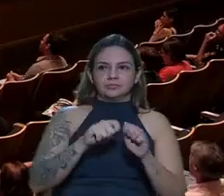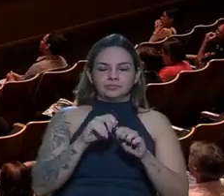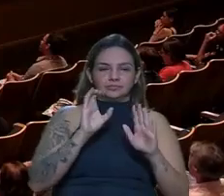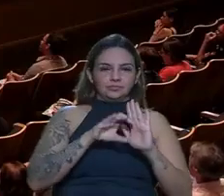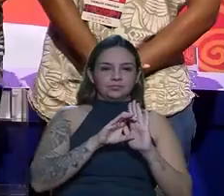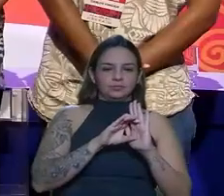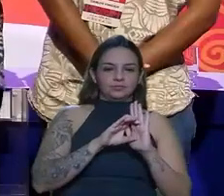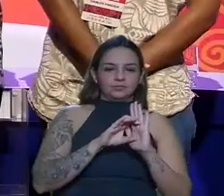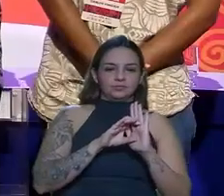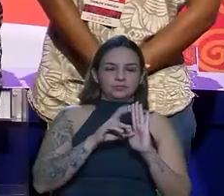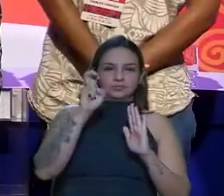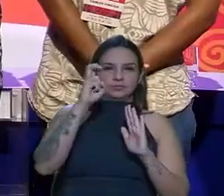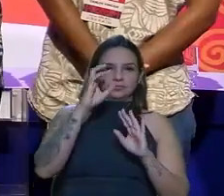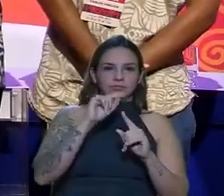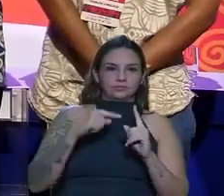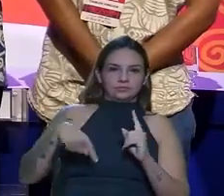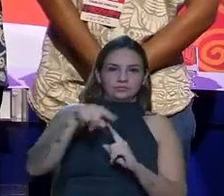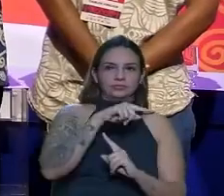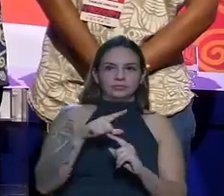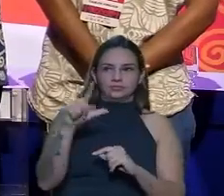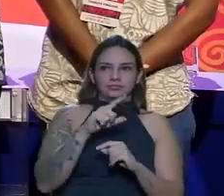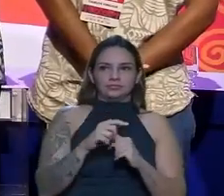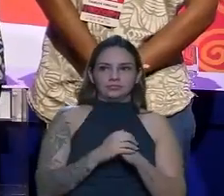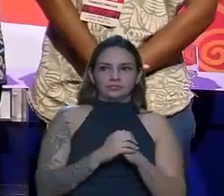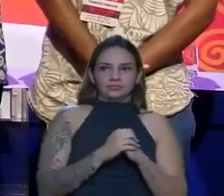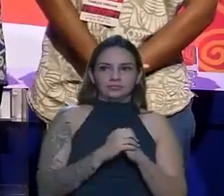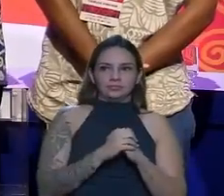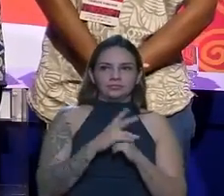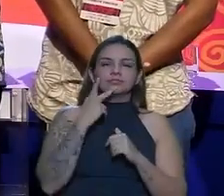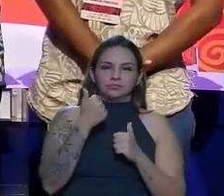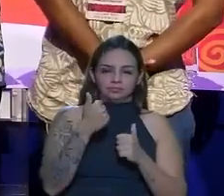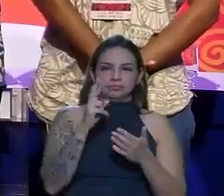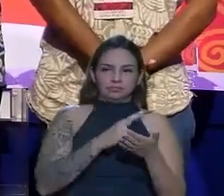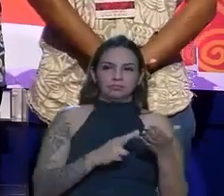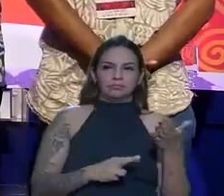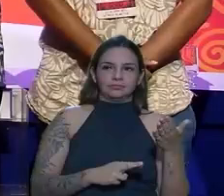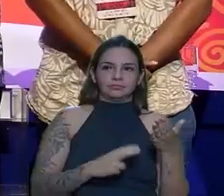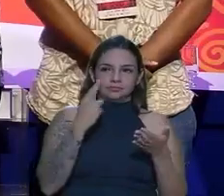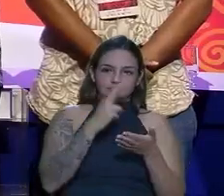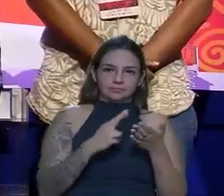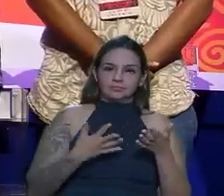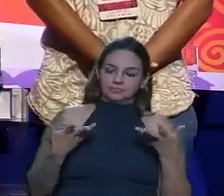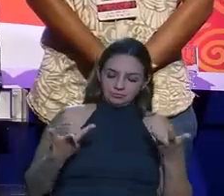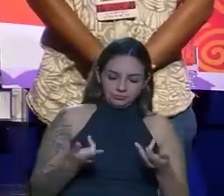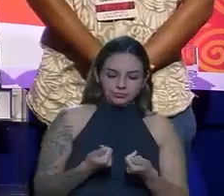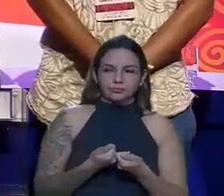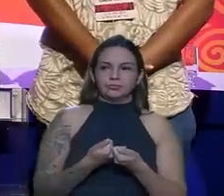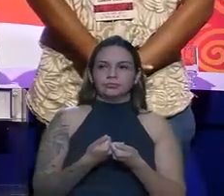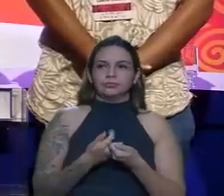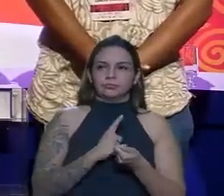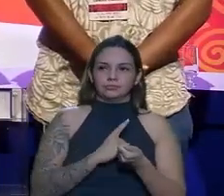concurso de redação e 5 festivais literários em torno dela. Funciona a redação? Eu falei, claro que funciona. Fizemos uma redação maravilhosa aqui